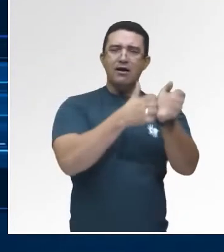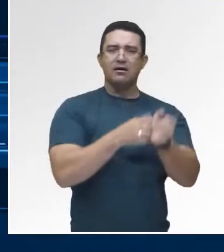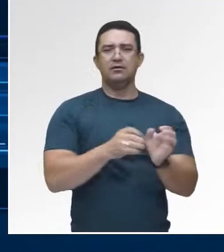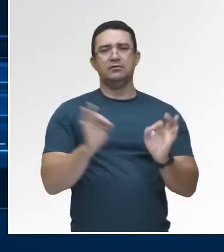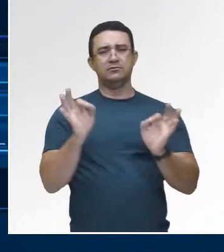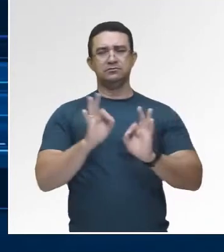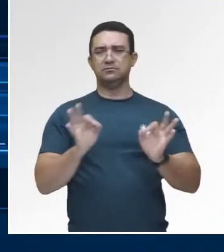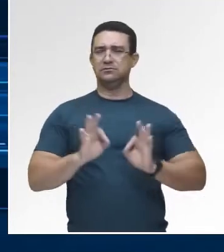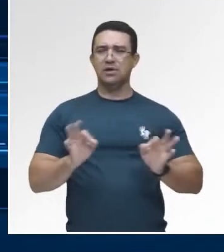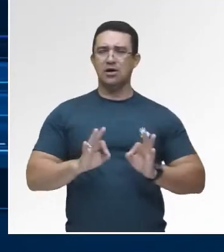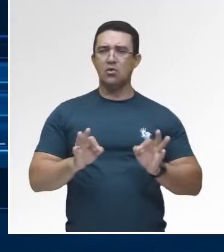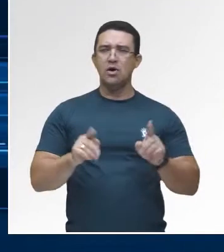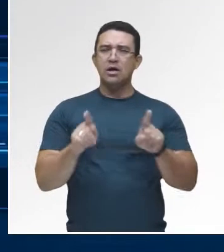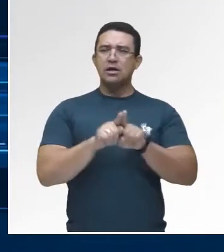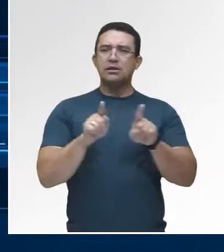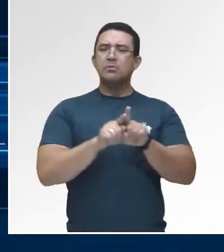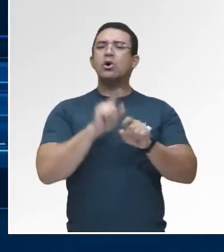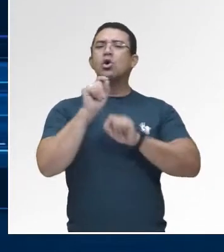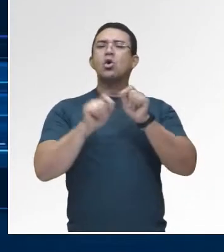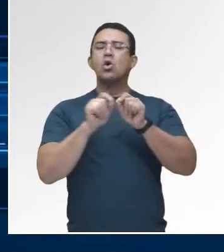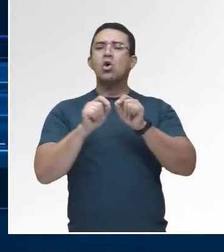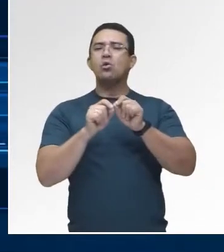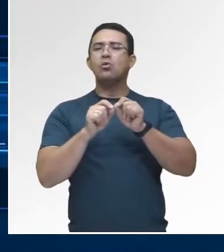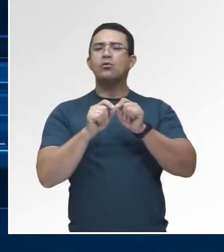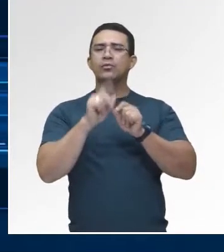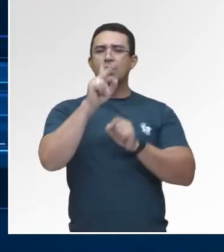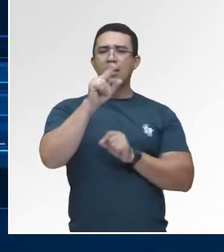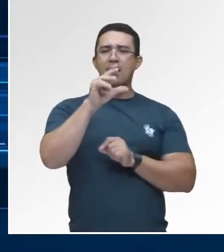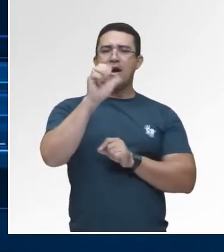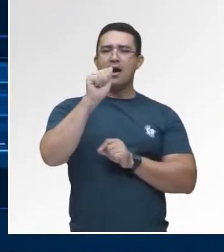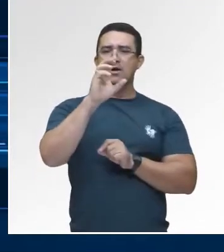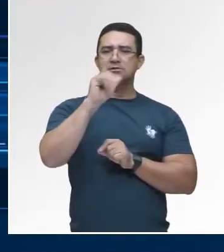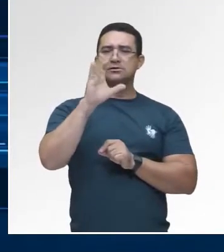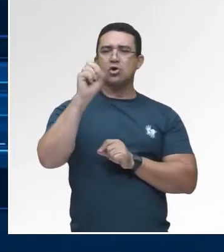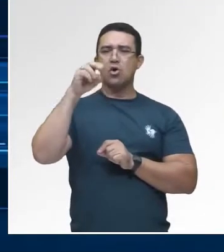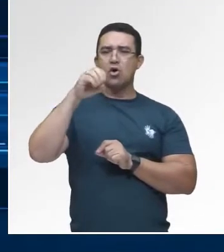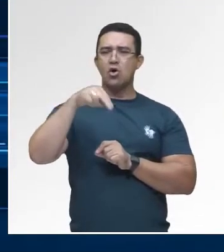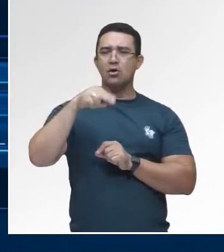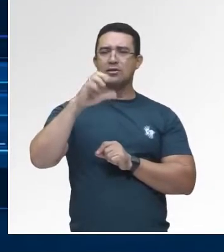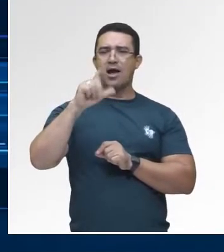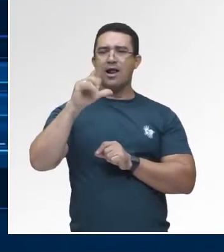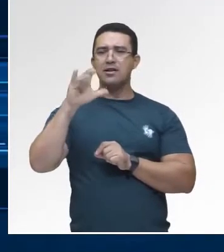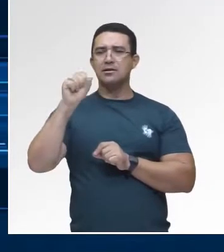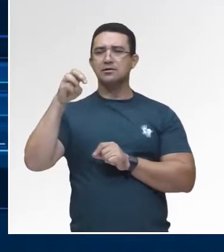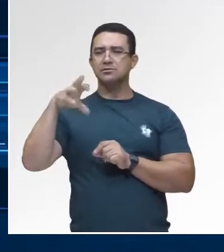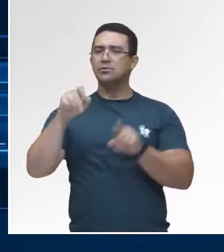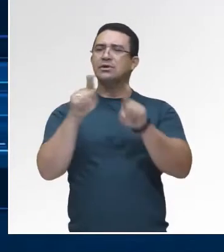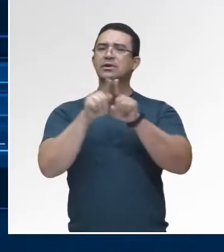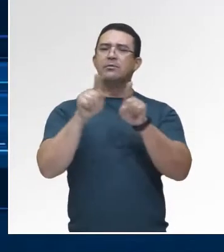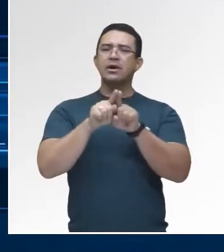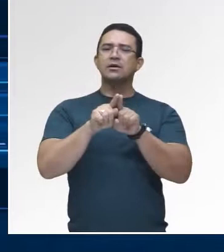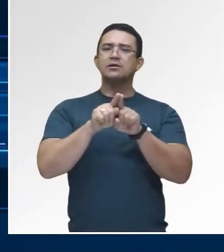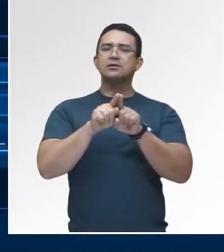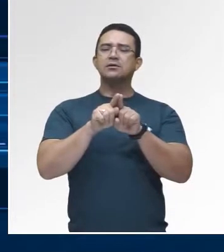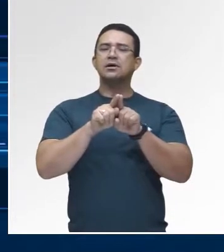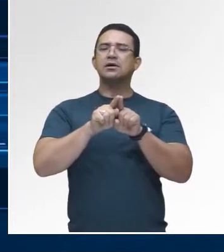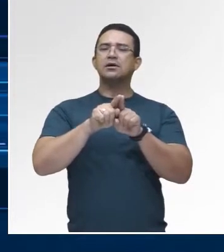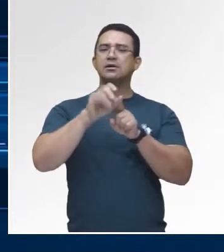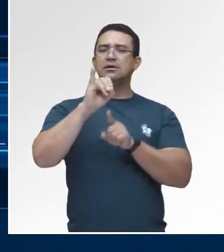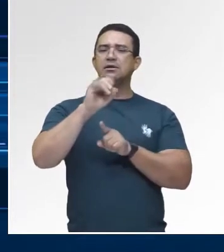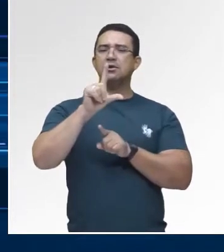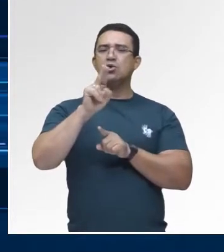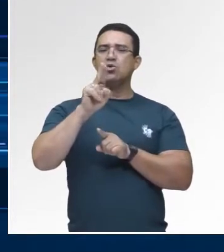não vai seguir o racionalismo e o iluminismo, ok? Muito bem. Então vamos lá, olha só. Como vai se definir o romantismo? Observe